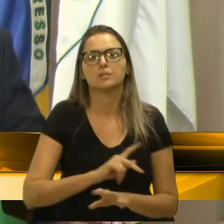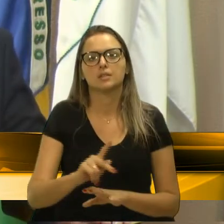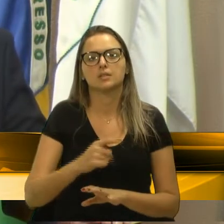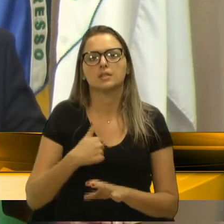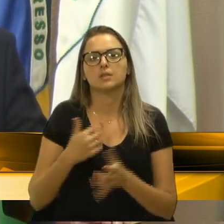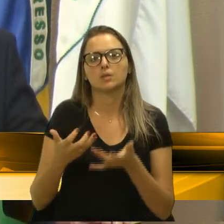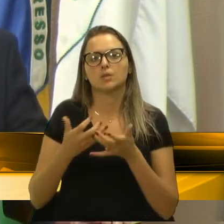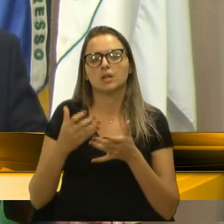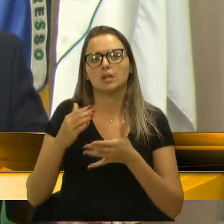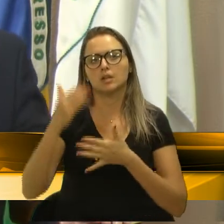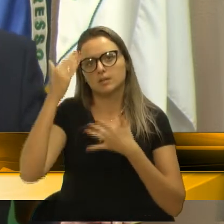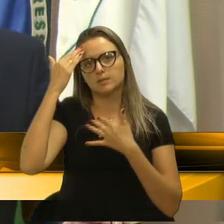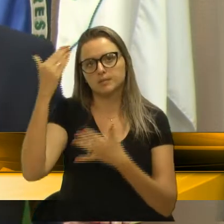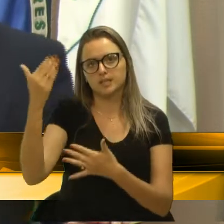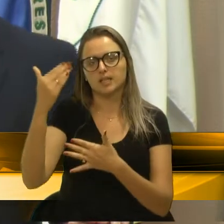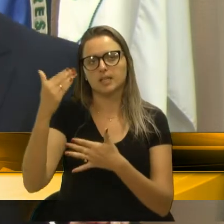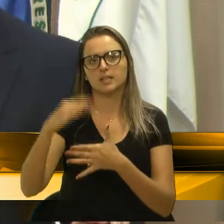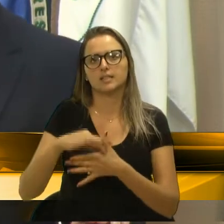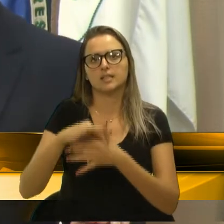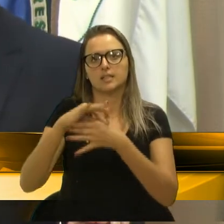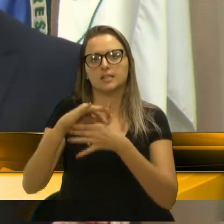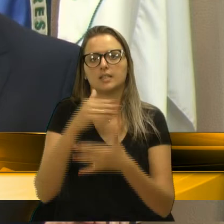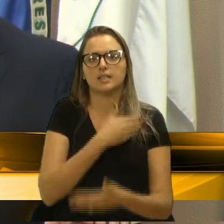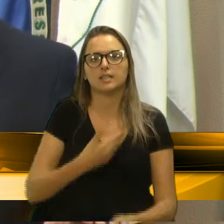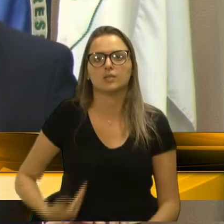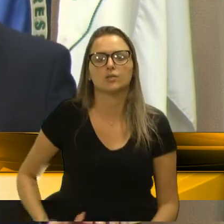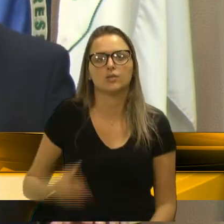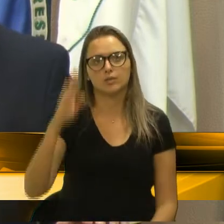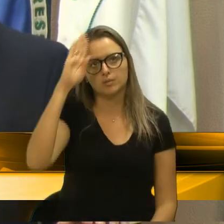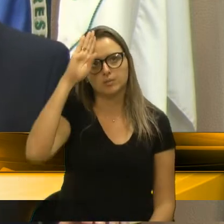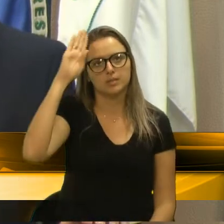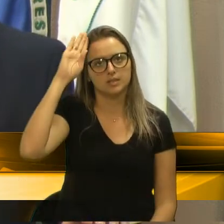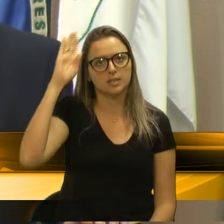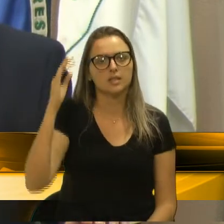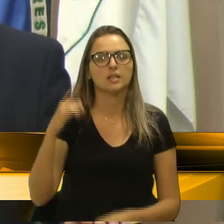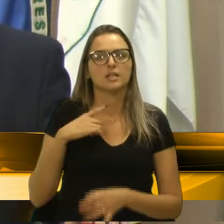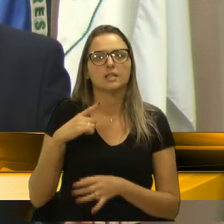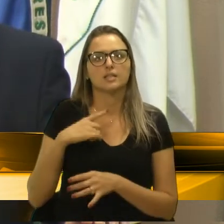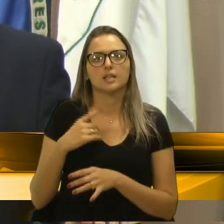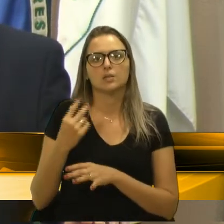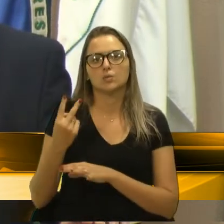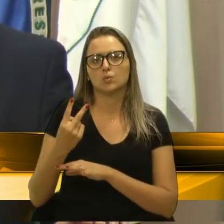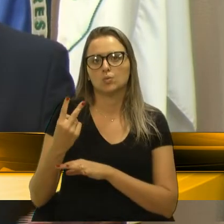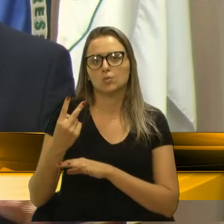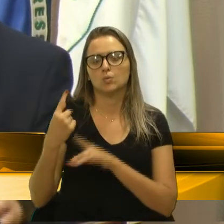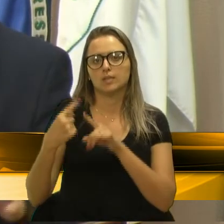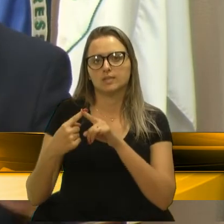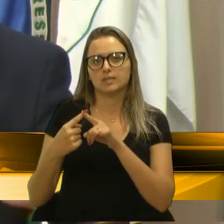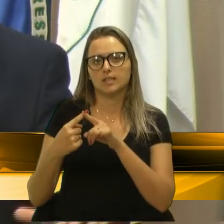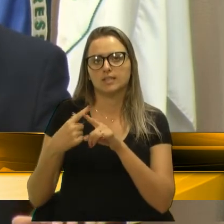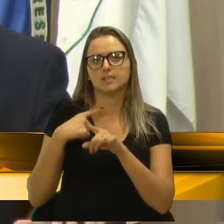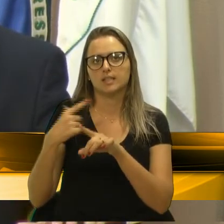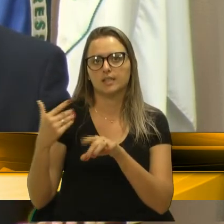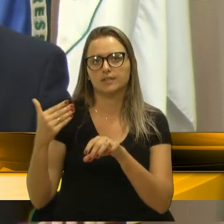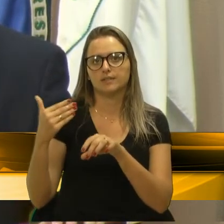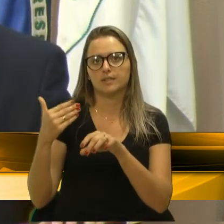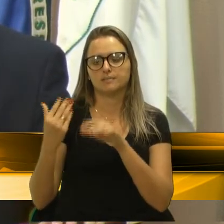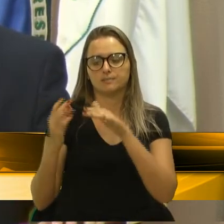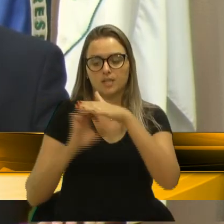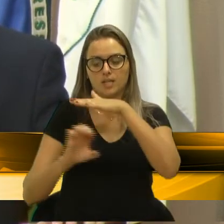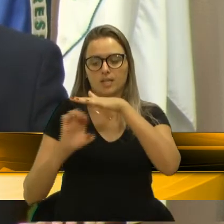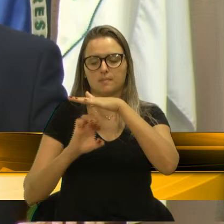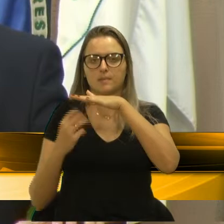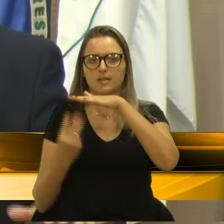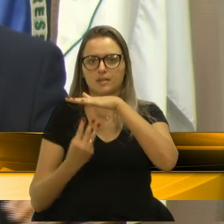líder do governo, o vereador Bressan, porque em duas situações envolvendo empresas terceirizadas, e a gente tem que investigar essas empresas terceirizadas